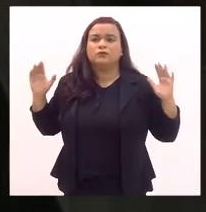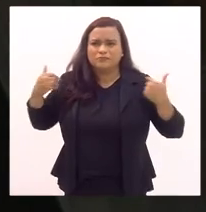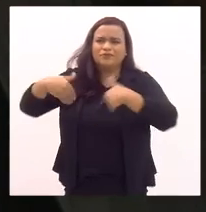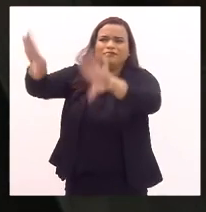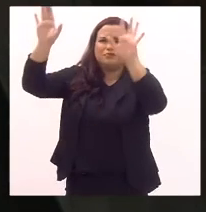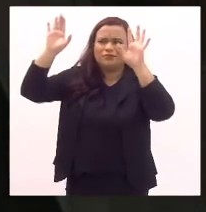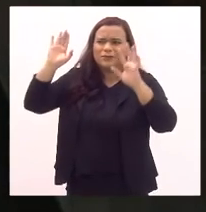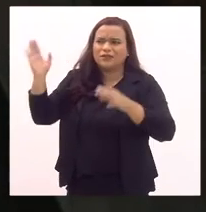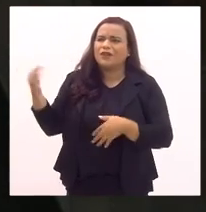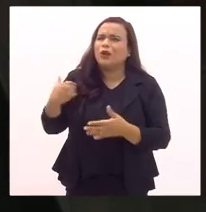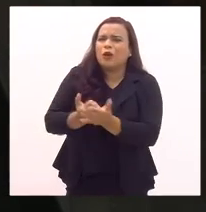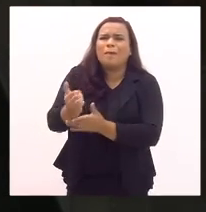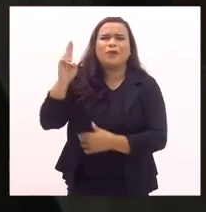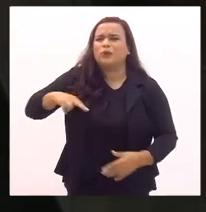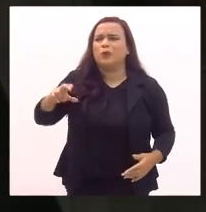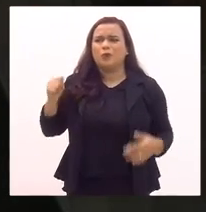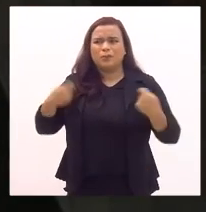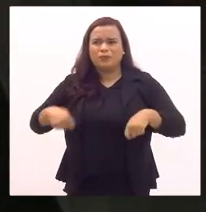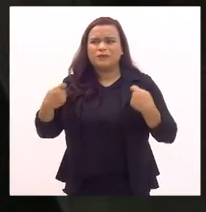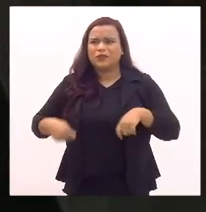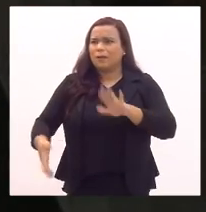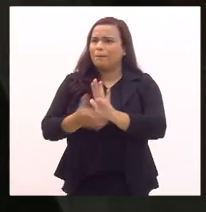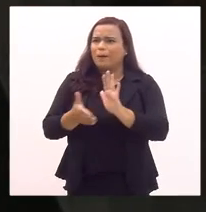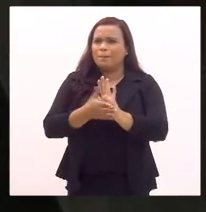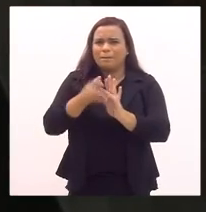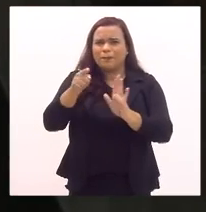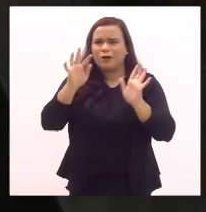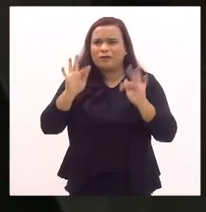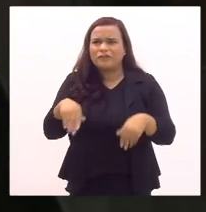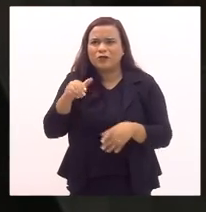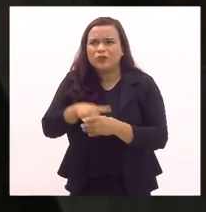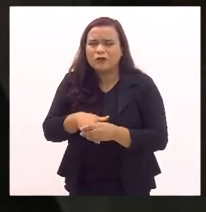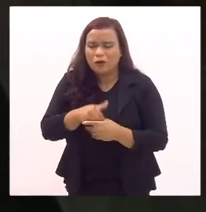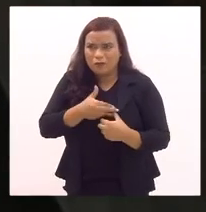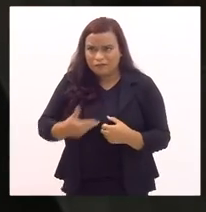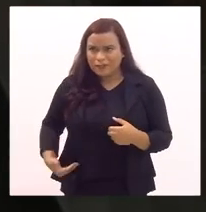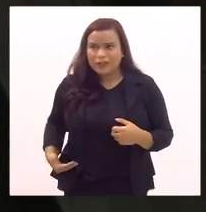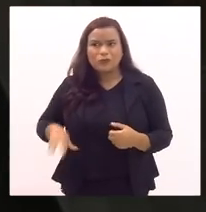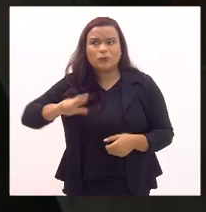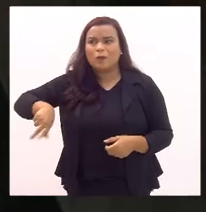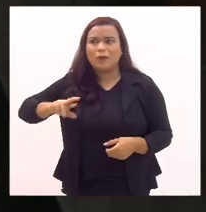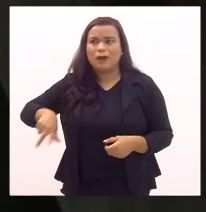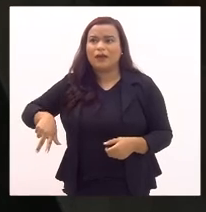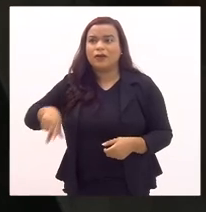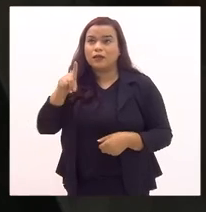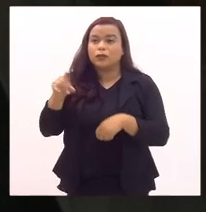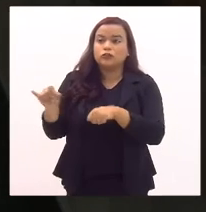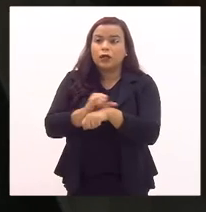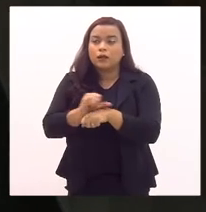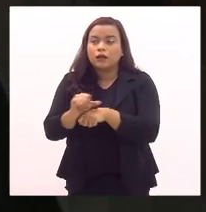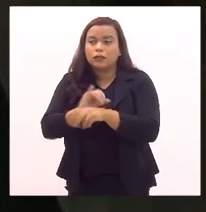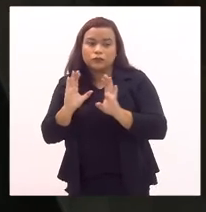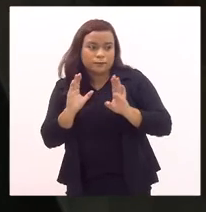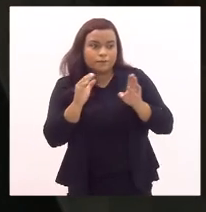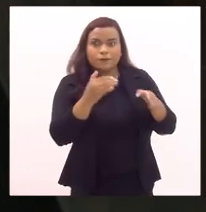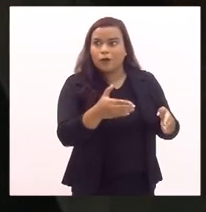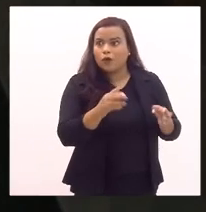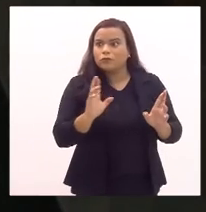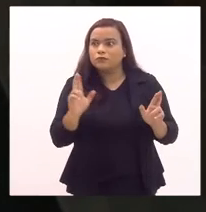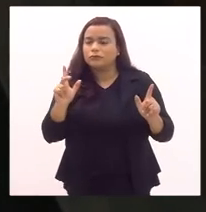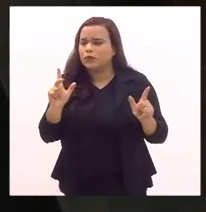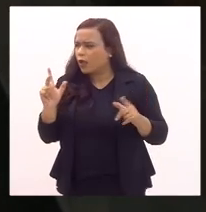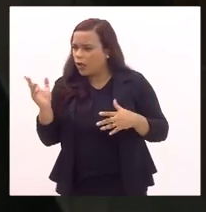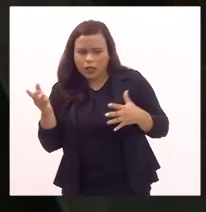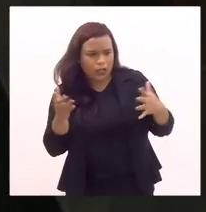tarde nunca deveria ter entrado isso não é proposta a personal de governo você é uma estratégia para desviar o foco do